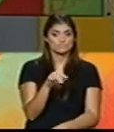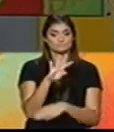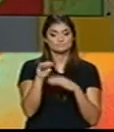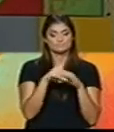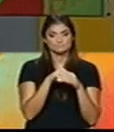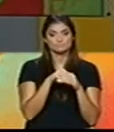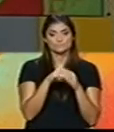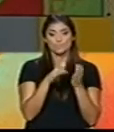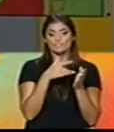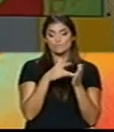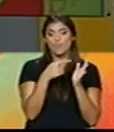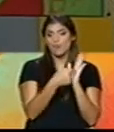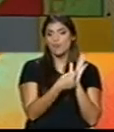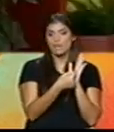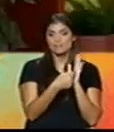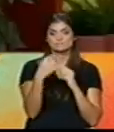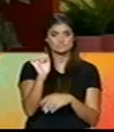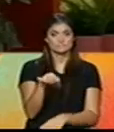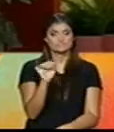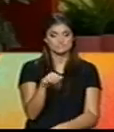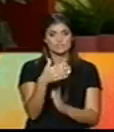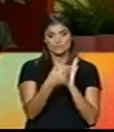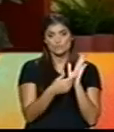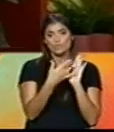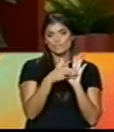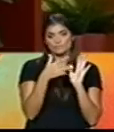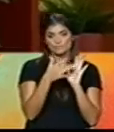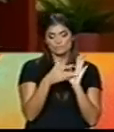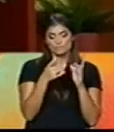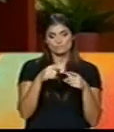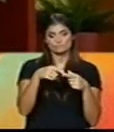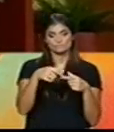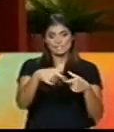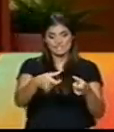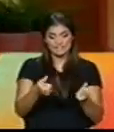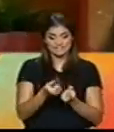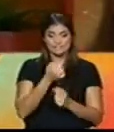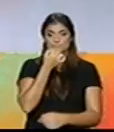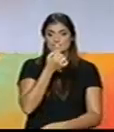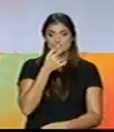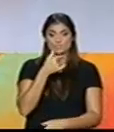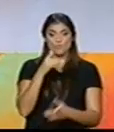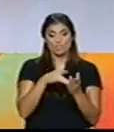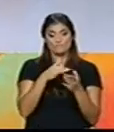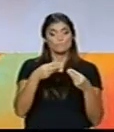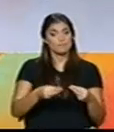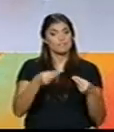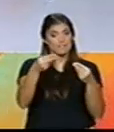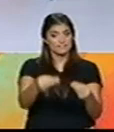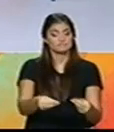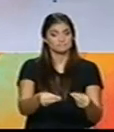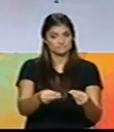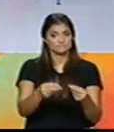incluída no livro? Está. Ah, ótimo, está melhor ainda. Está aqui a tarte de maçã. Eu tenho um livro para oferecer, tanto ao